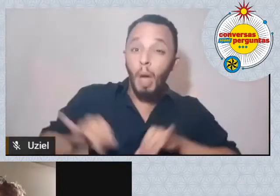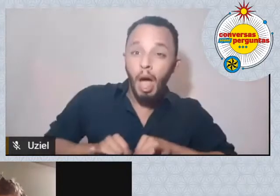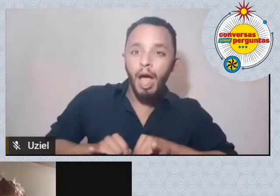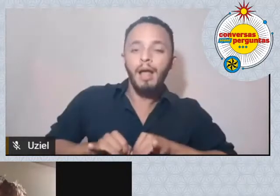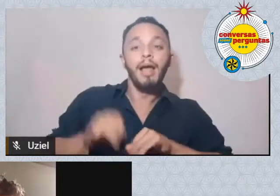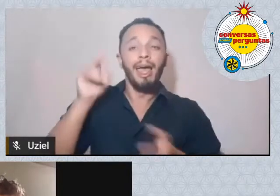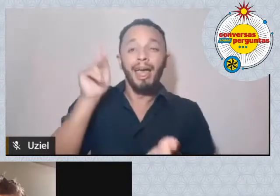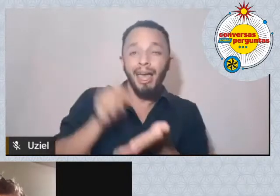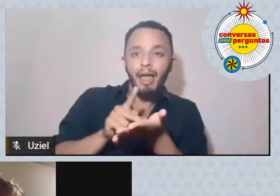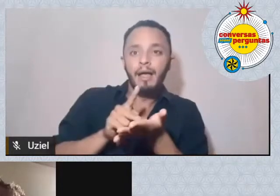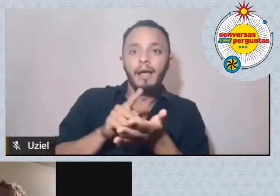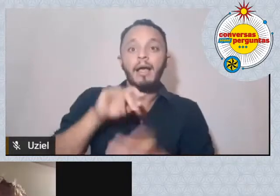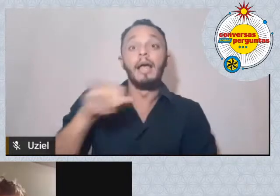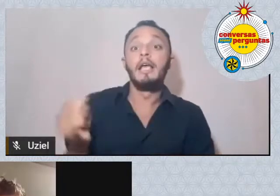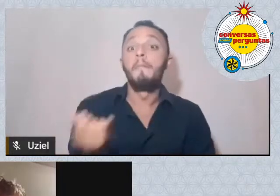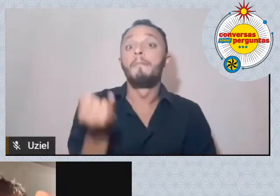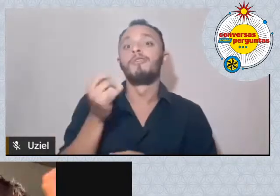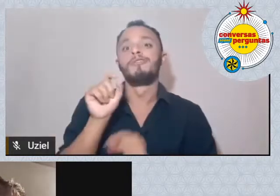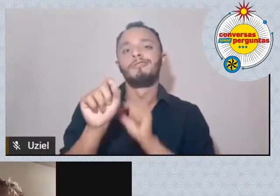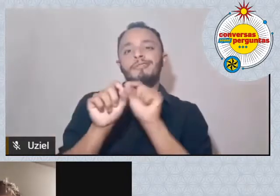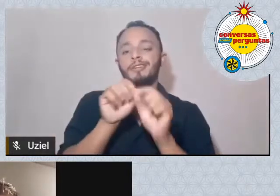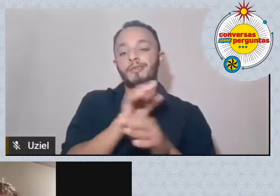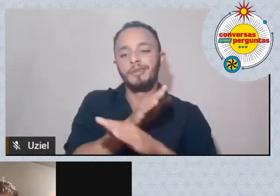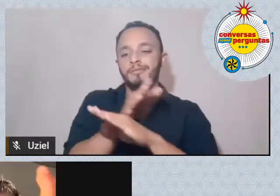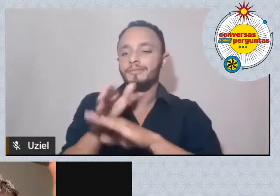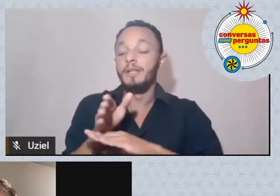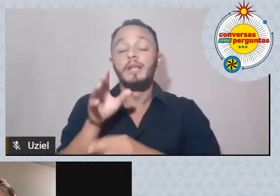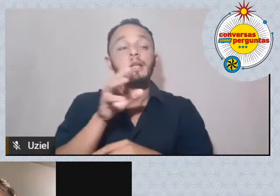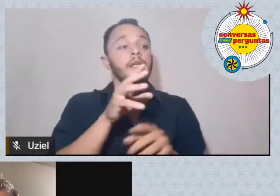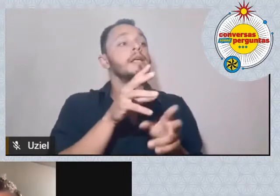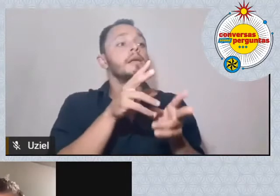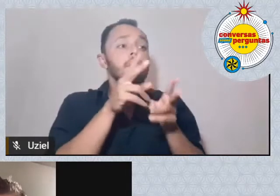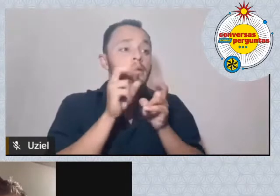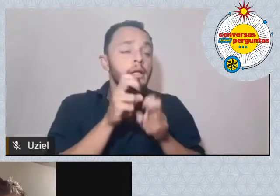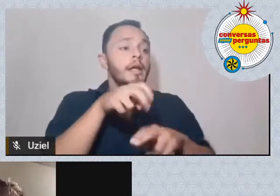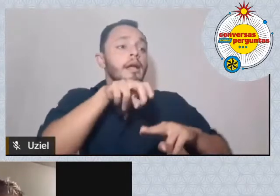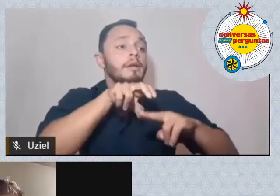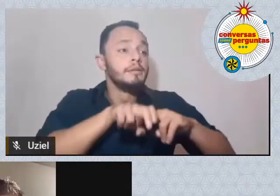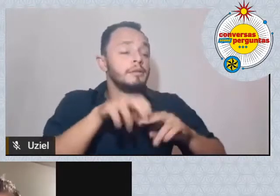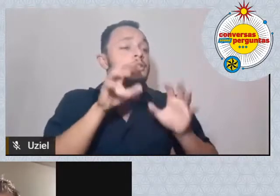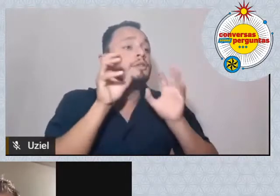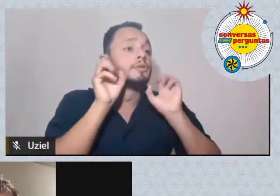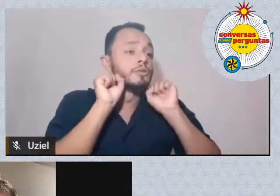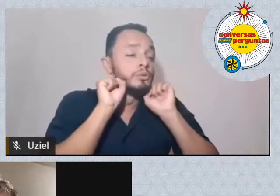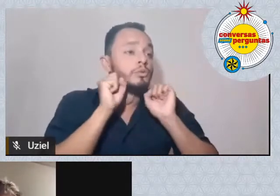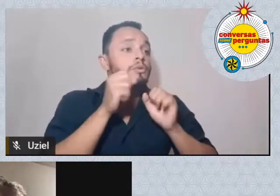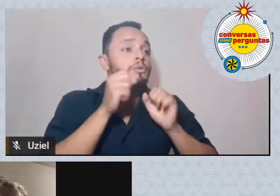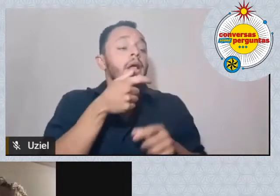aprende a aproveitar o pouco de escuta, o pouco de palavra, o pouco de presença que está ali